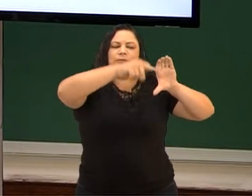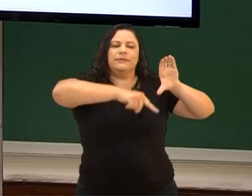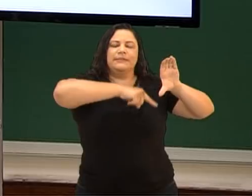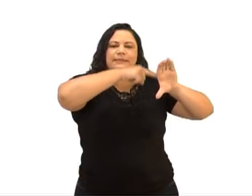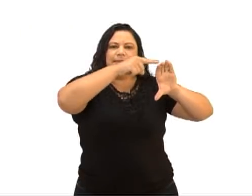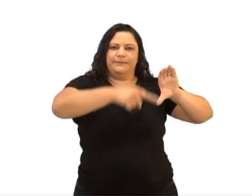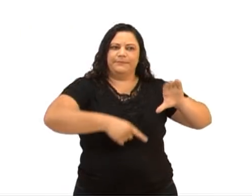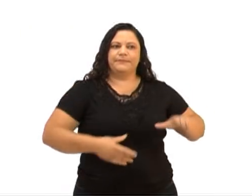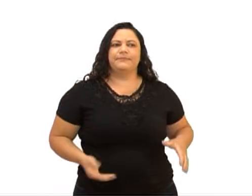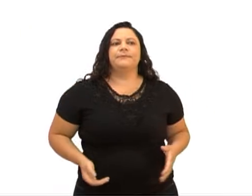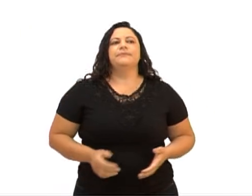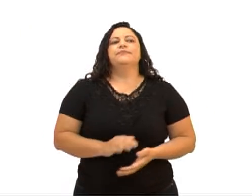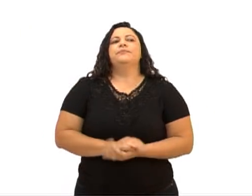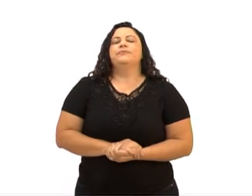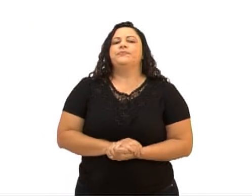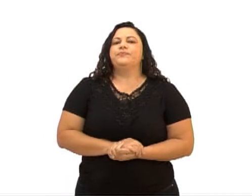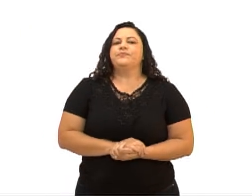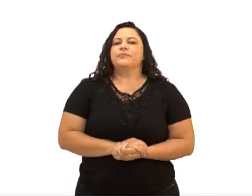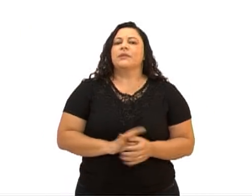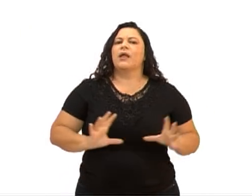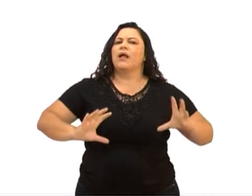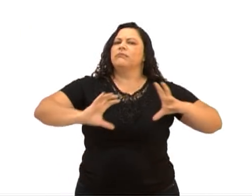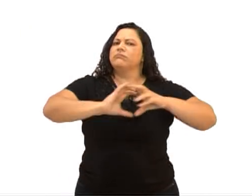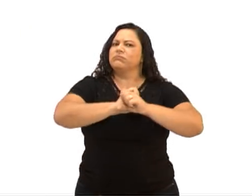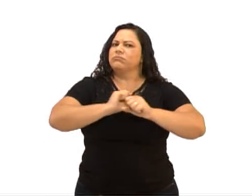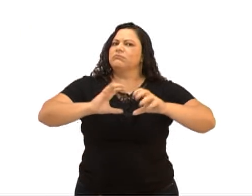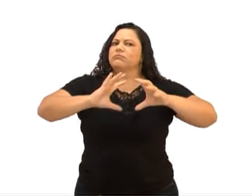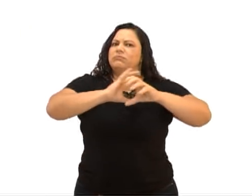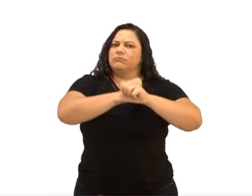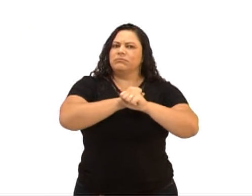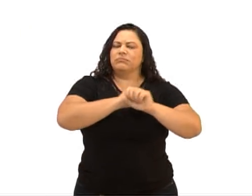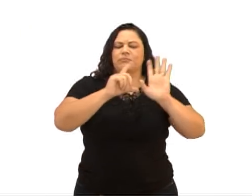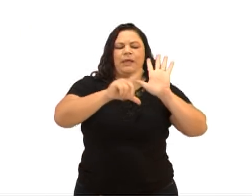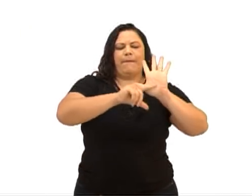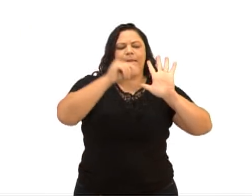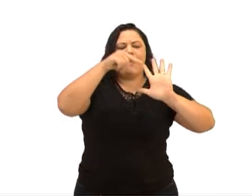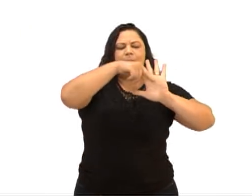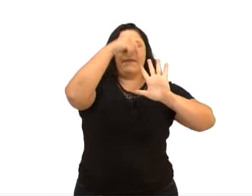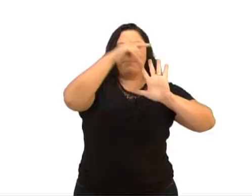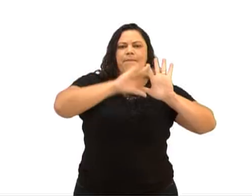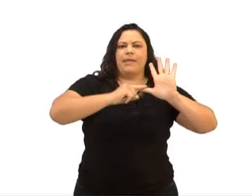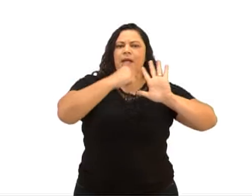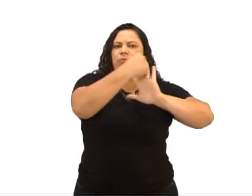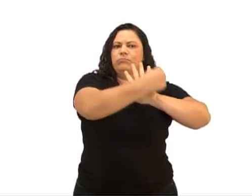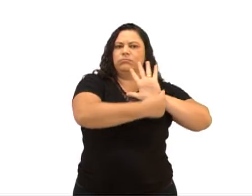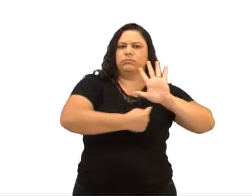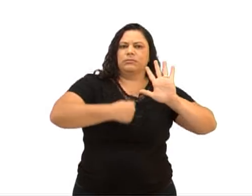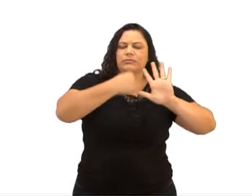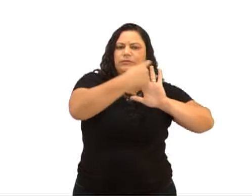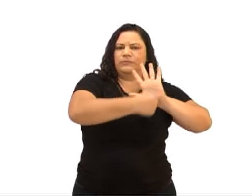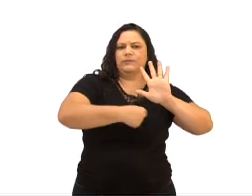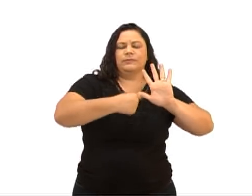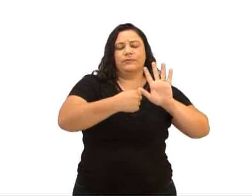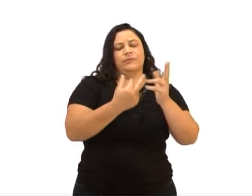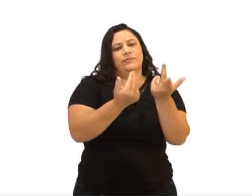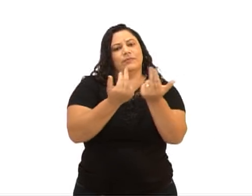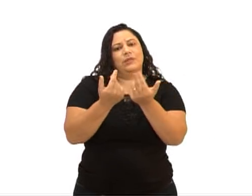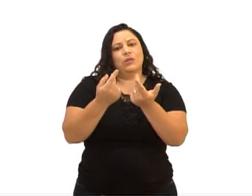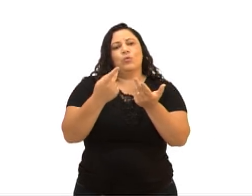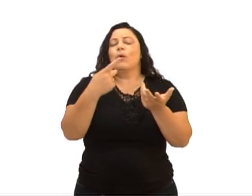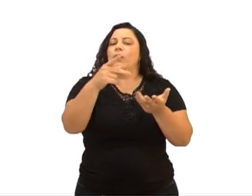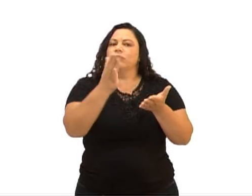que a professora fez aqui? Uniu todos eles, como vocês vão unir também aí no caderno, certo? Vão unir todos as